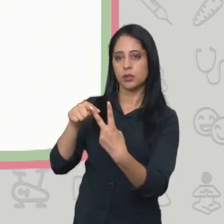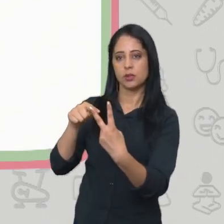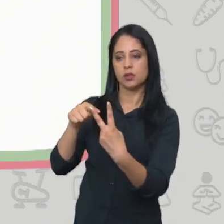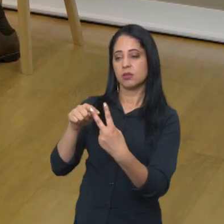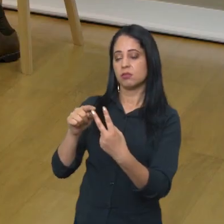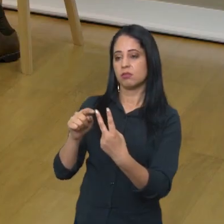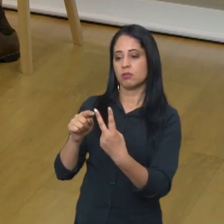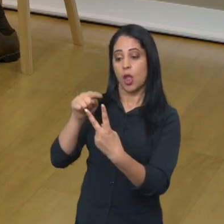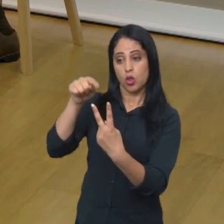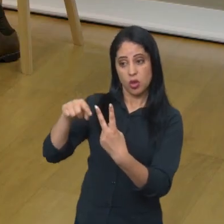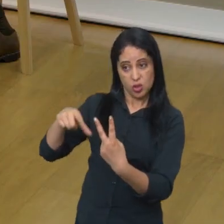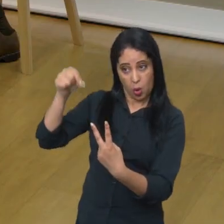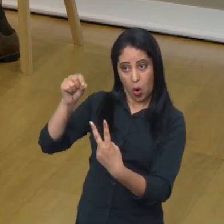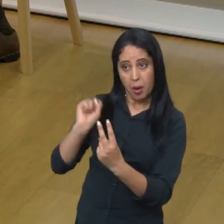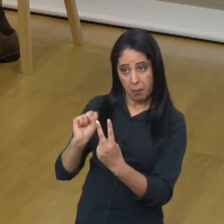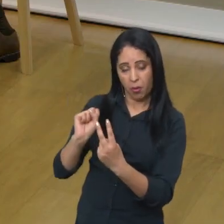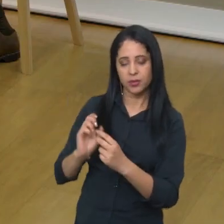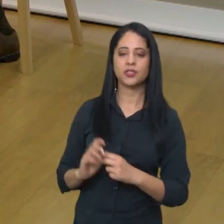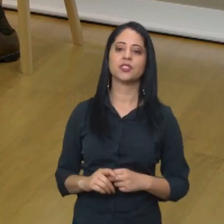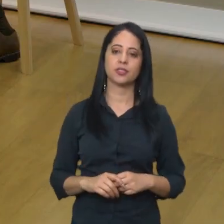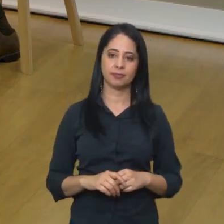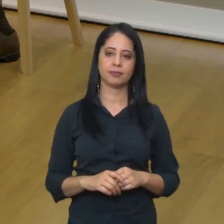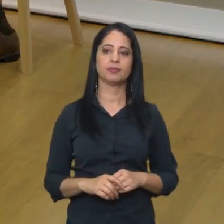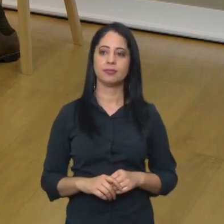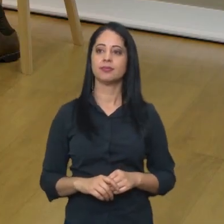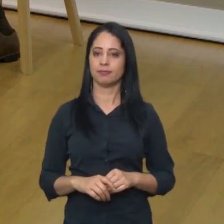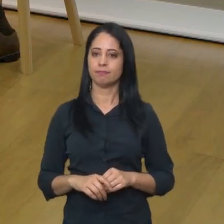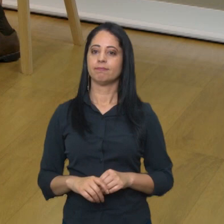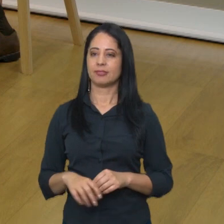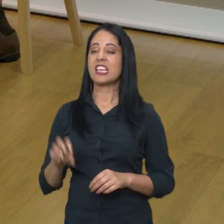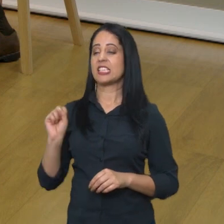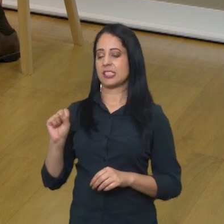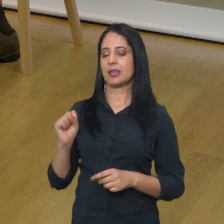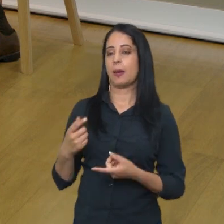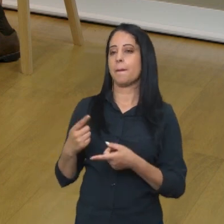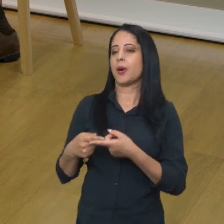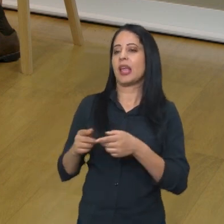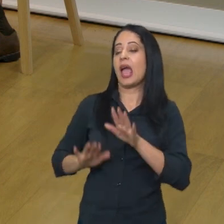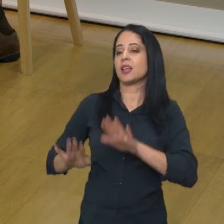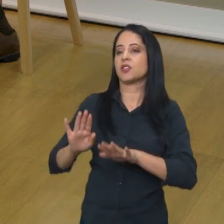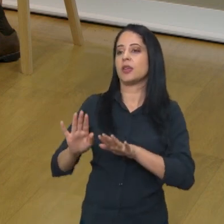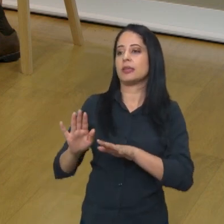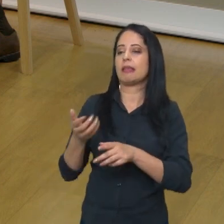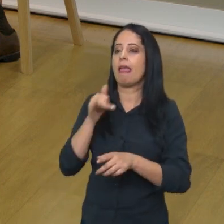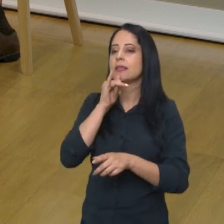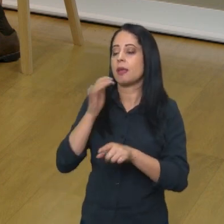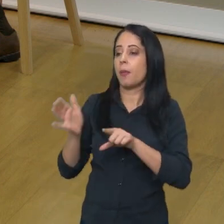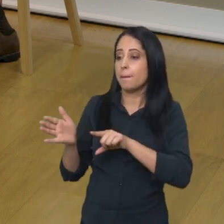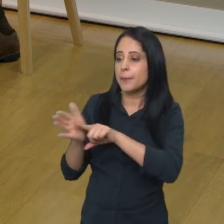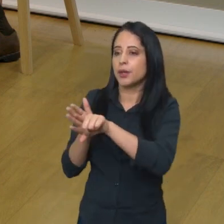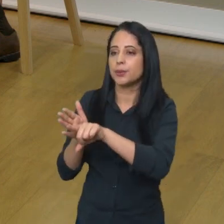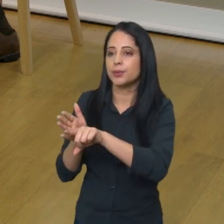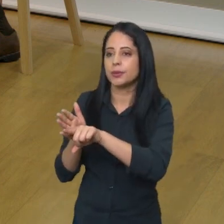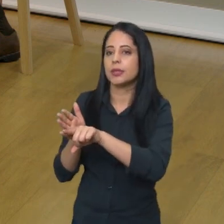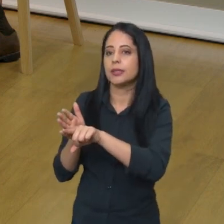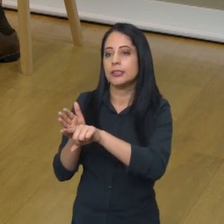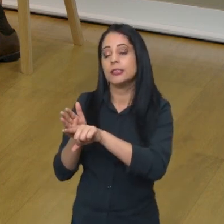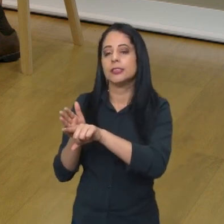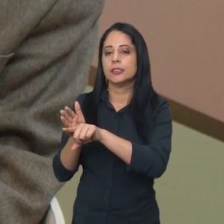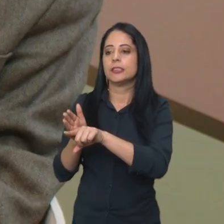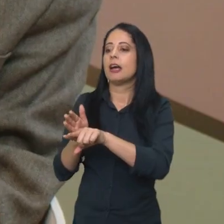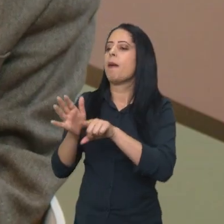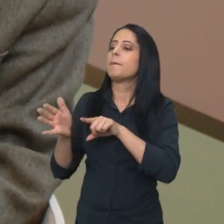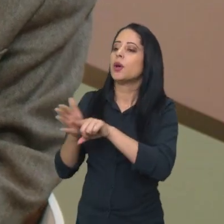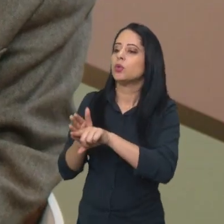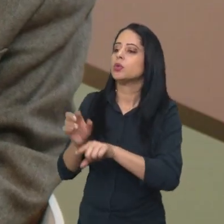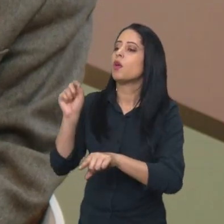doutor? Facilita a vida de todo mundo. Às vezes o jeito da gente perguntar faz toda a diferença, né? O que